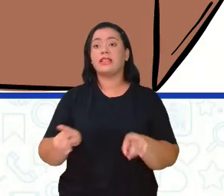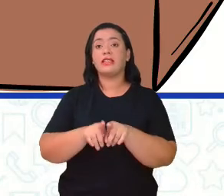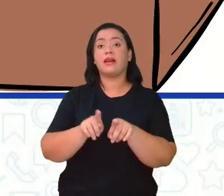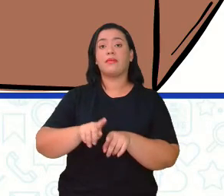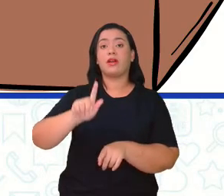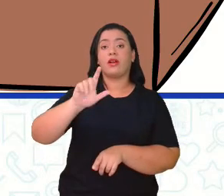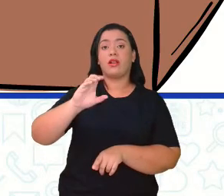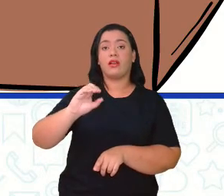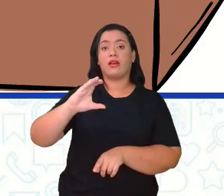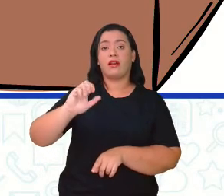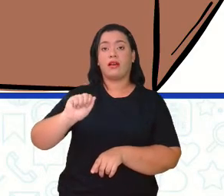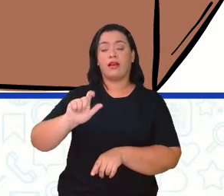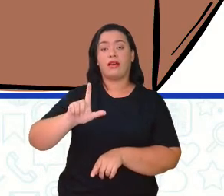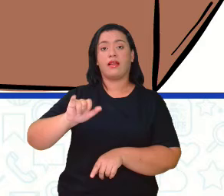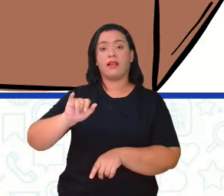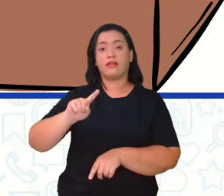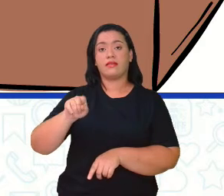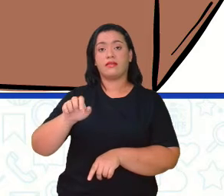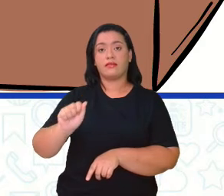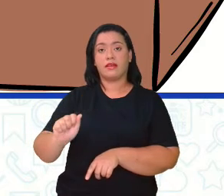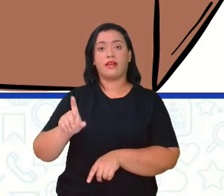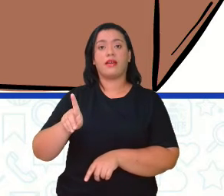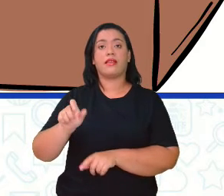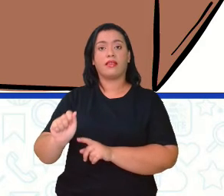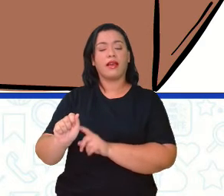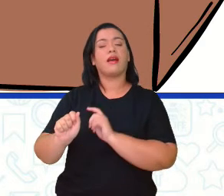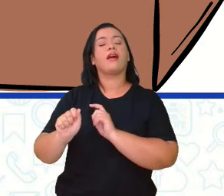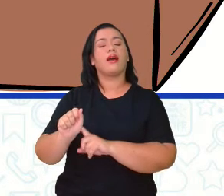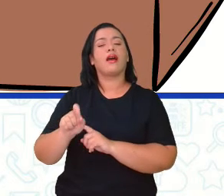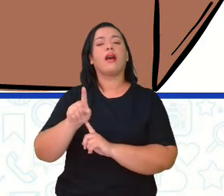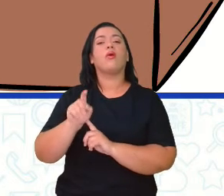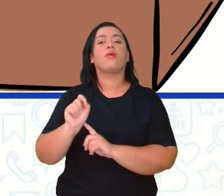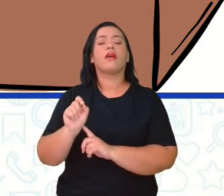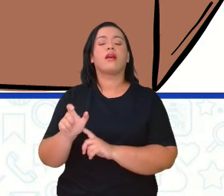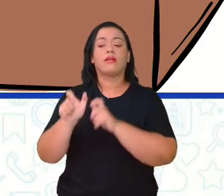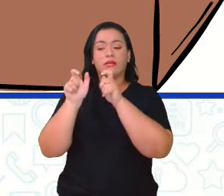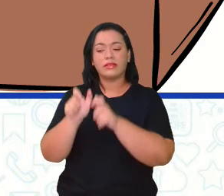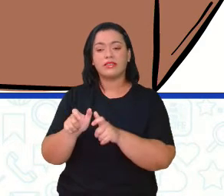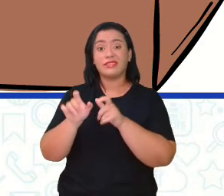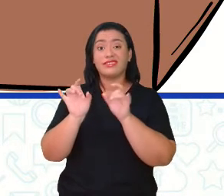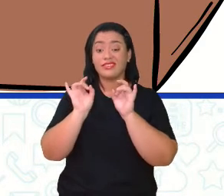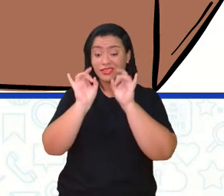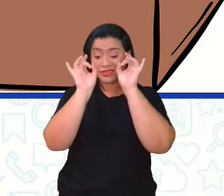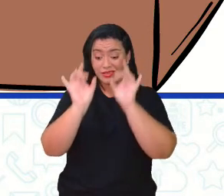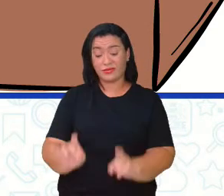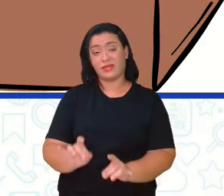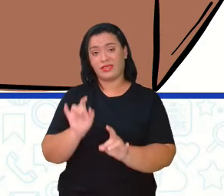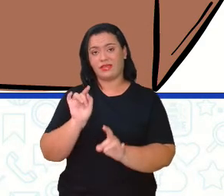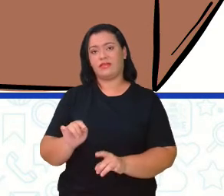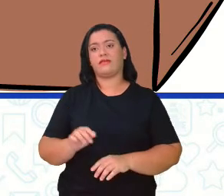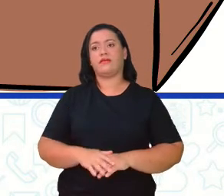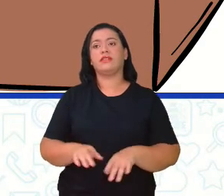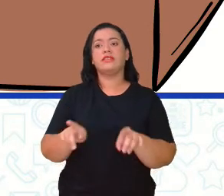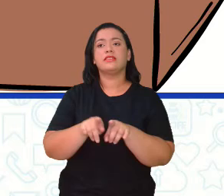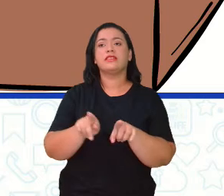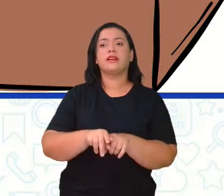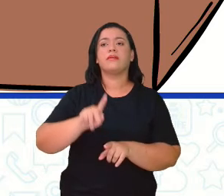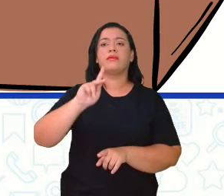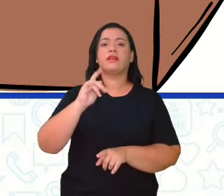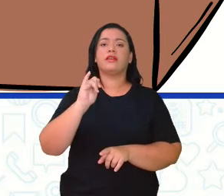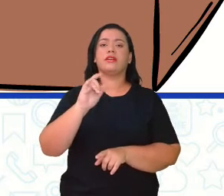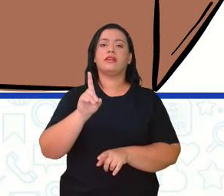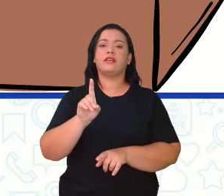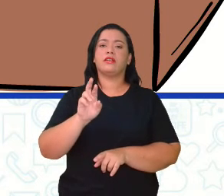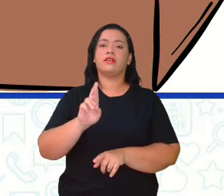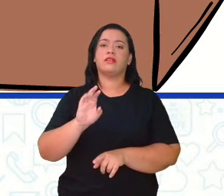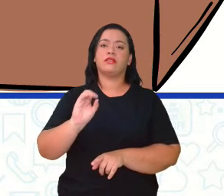localizada, como o próprio nome já diz, está se tratando aí de algo local, né, algo específico. E a hidroginástica, né,